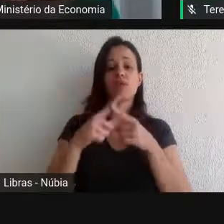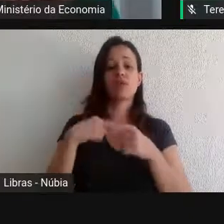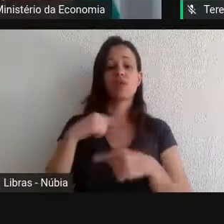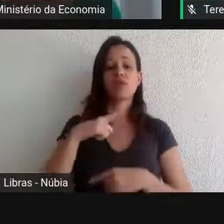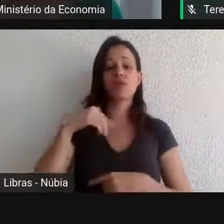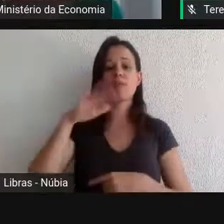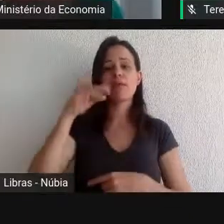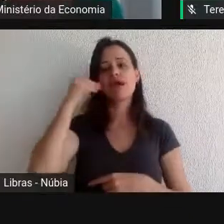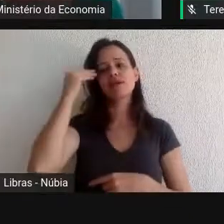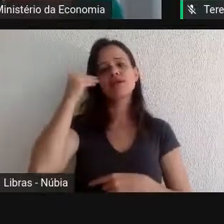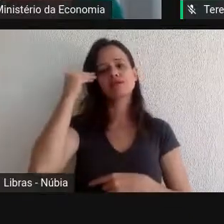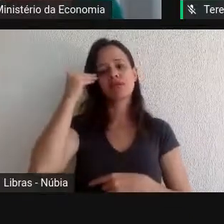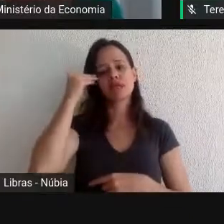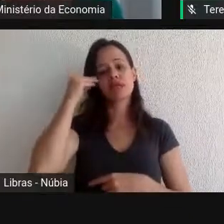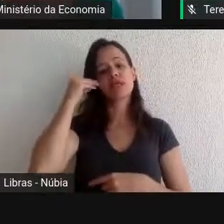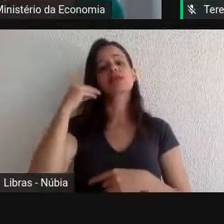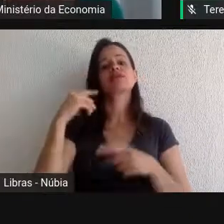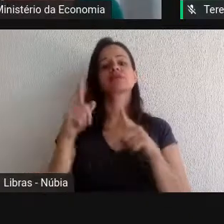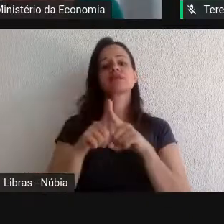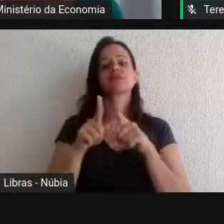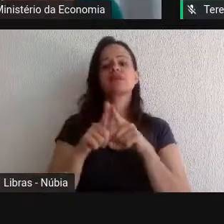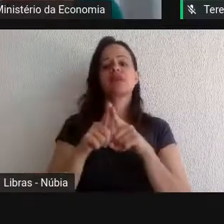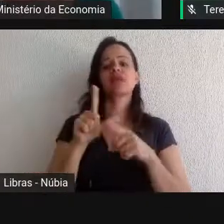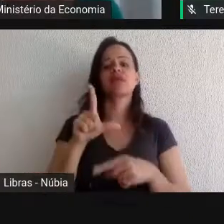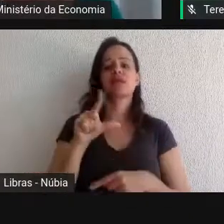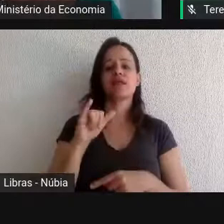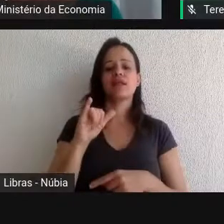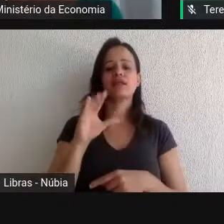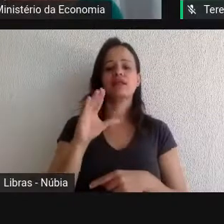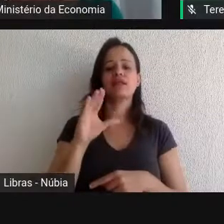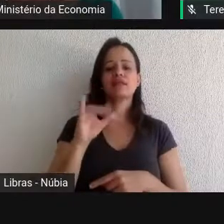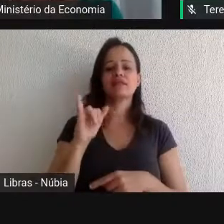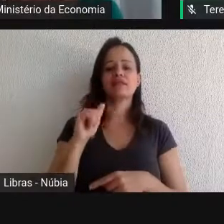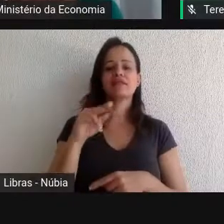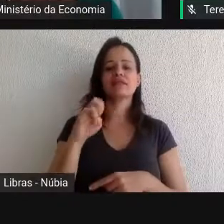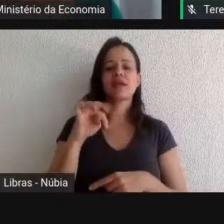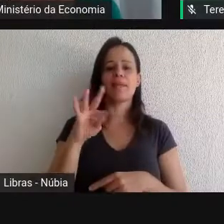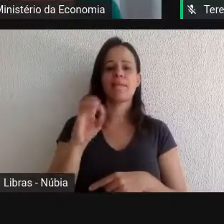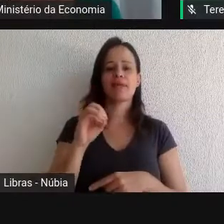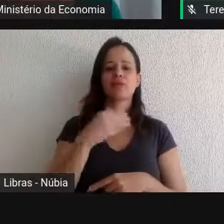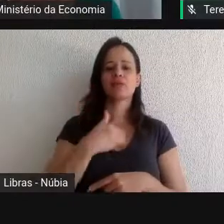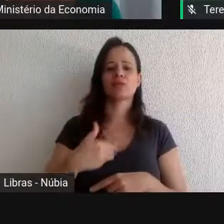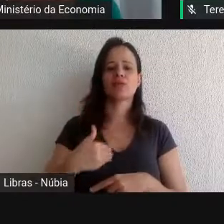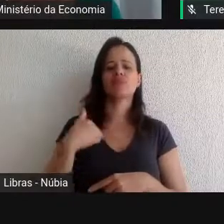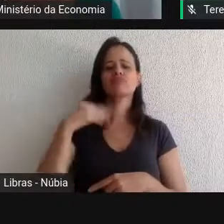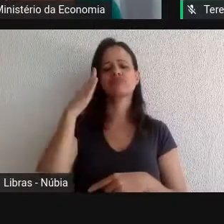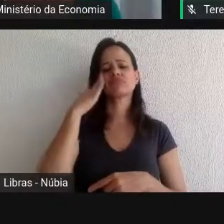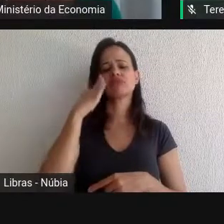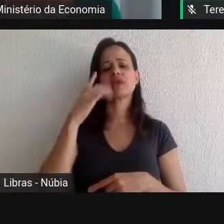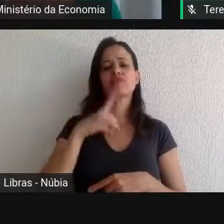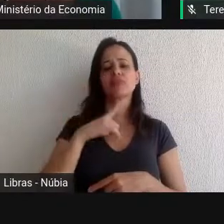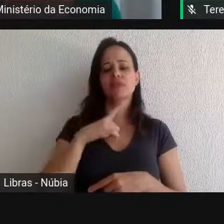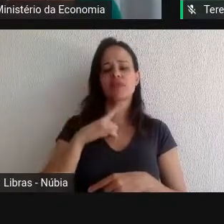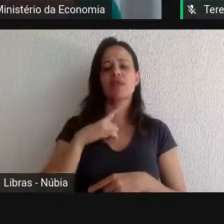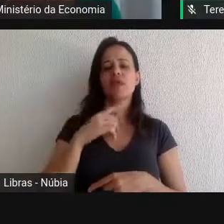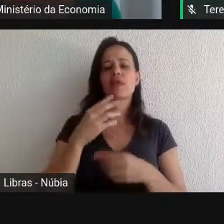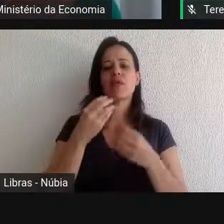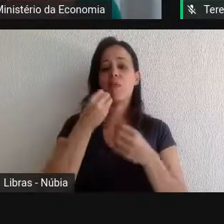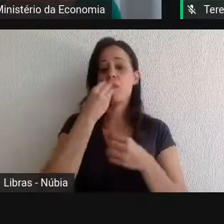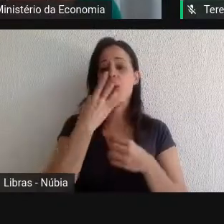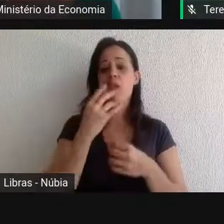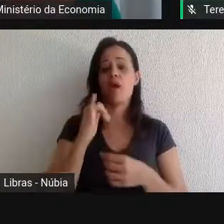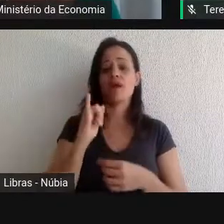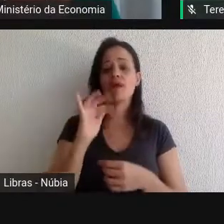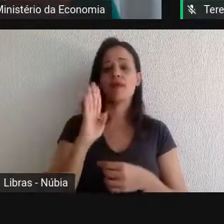estude também bastante a questão do licenciamento estadual. Hoje, eu diria que há uma habilidade muito boa da equipe técnica do IBAMA em